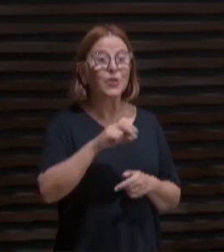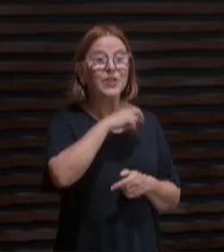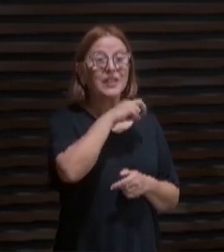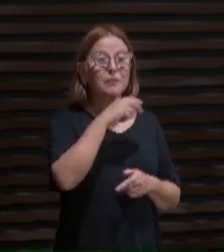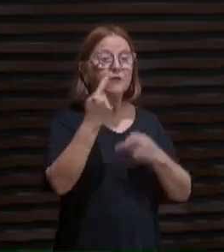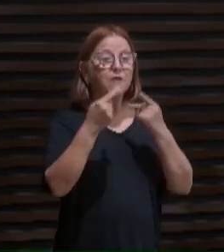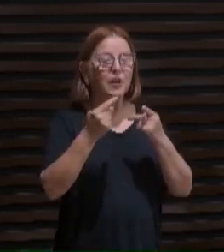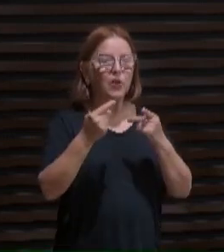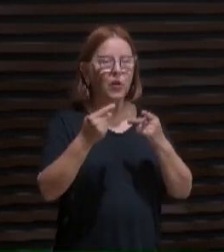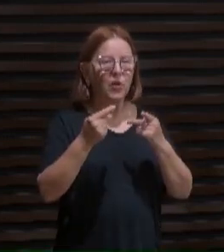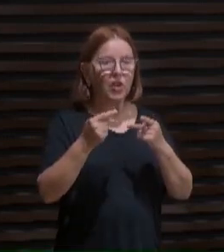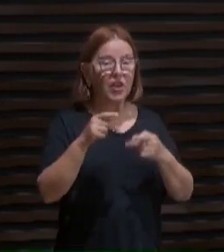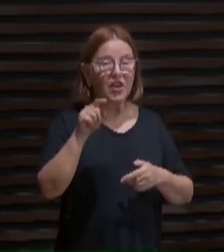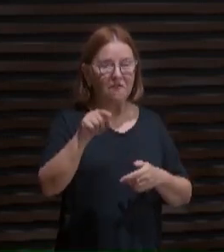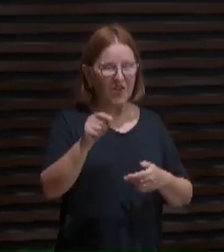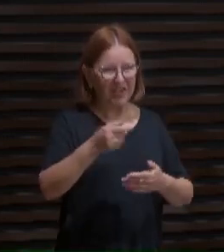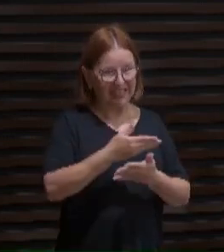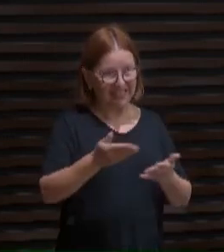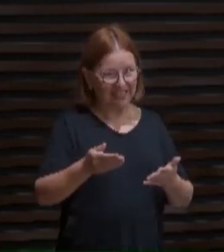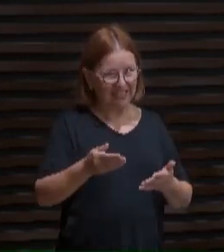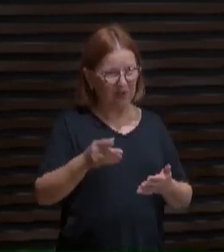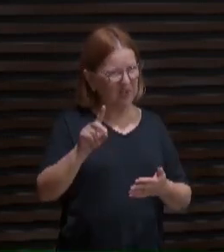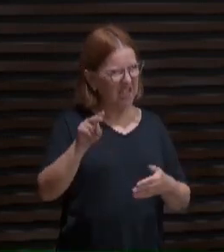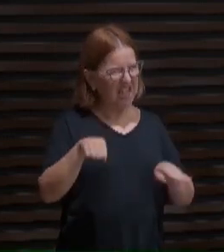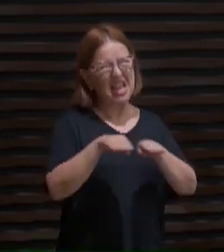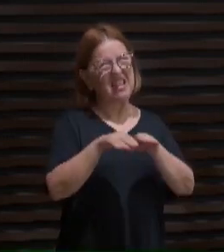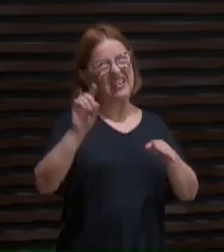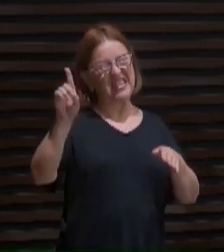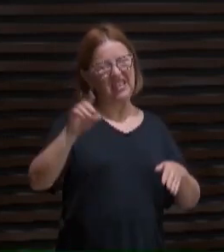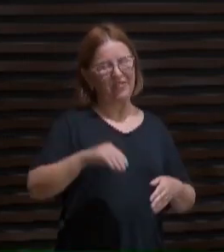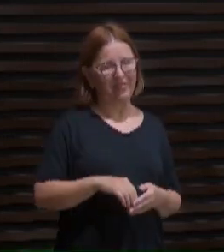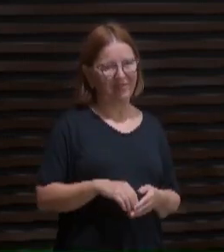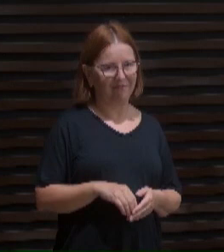Autonomia, autossuficiência, independência.